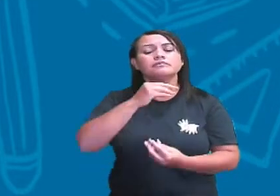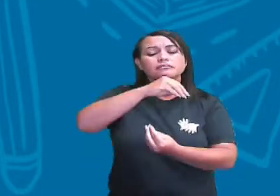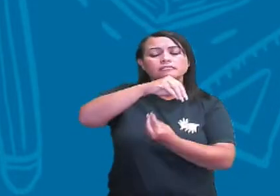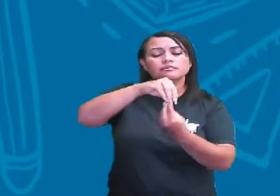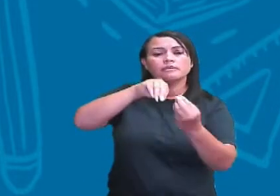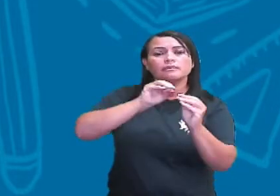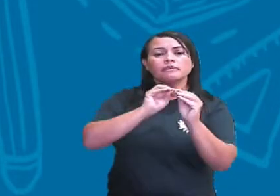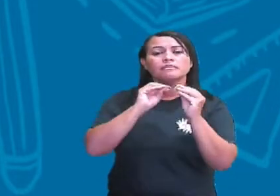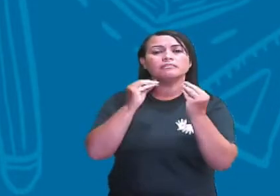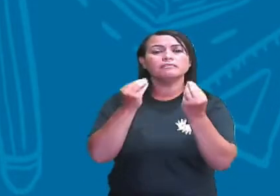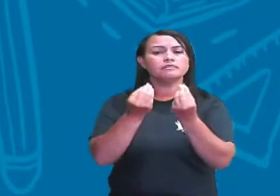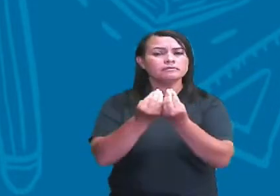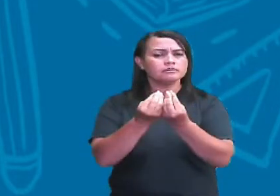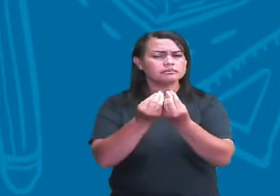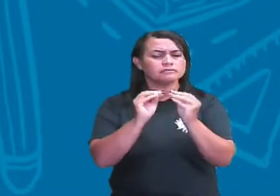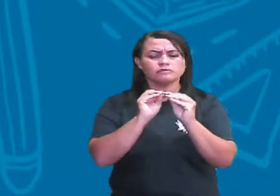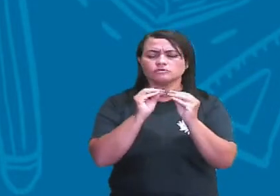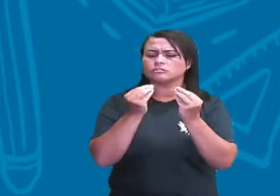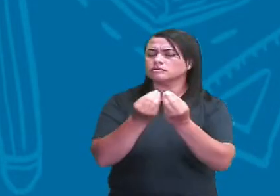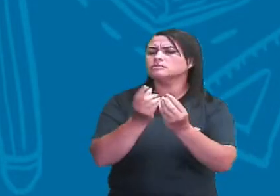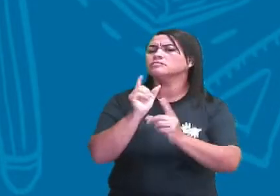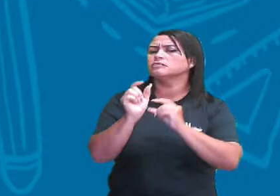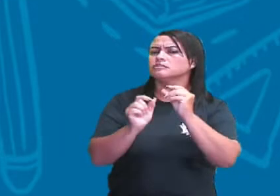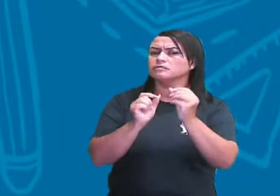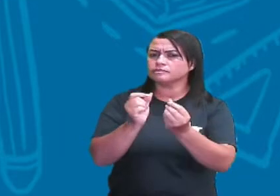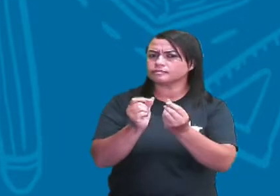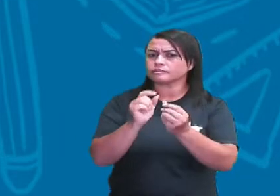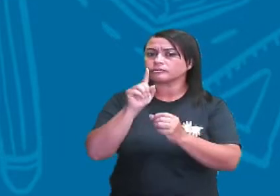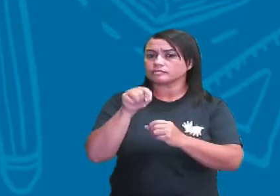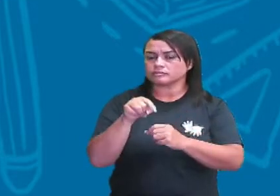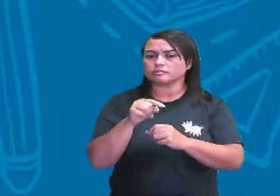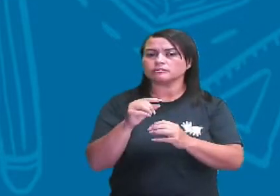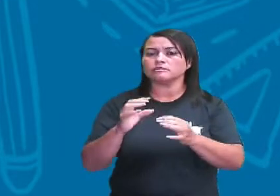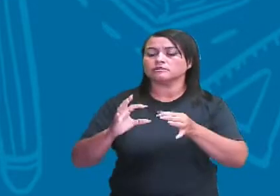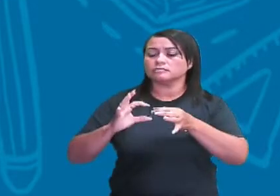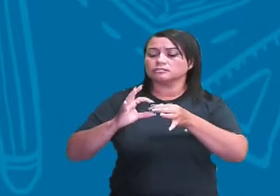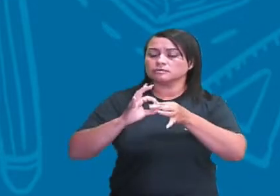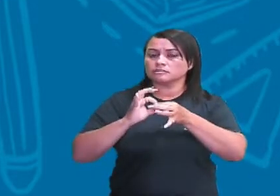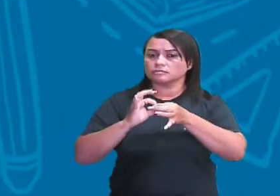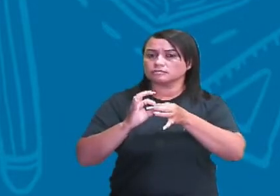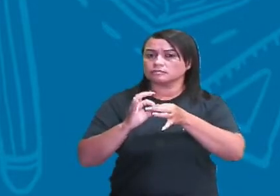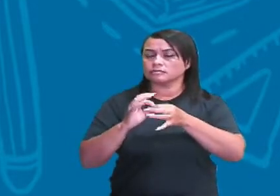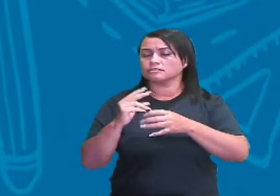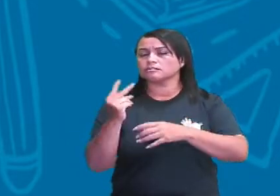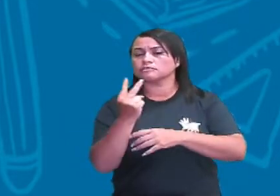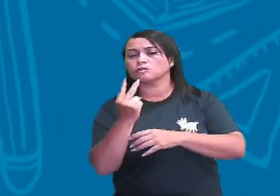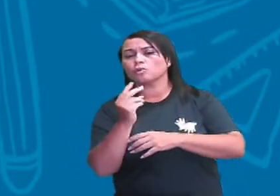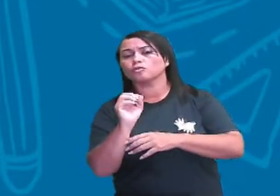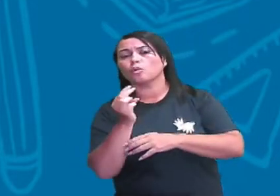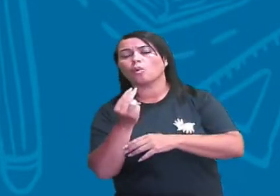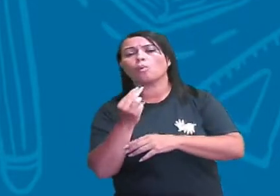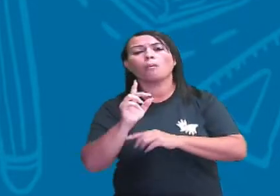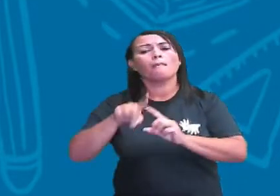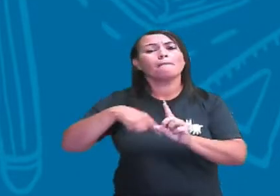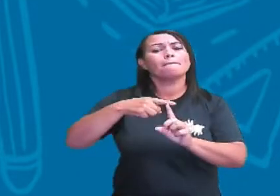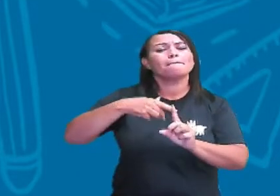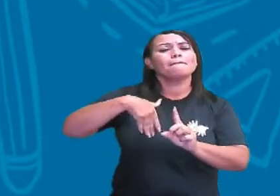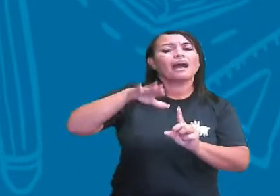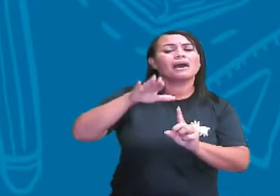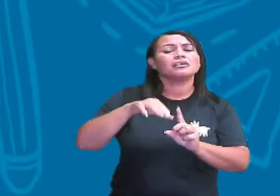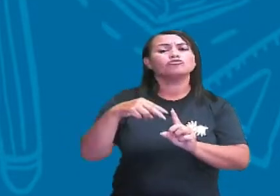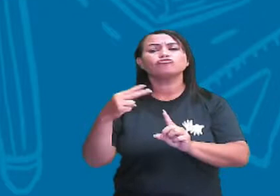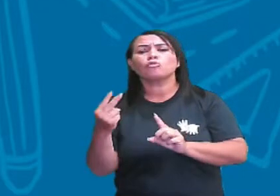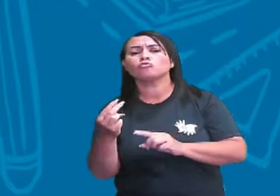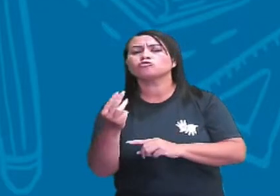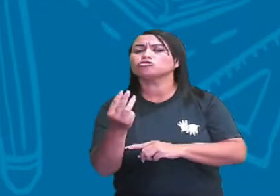substância? Uma substância, pessoal, nada mais é do que a união de dois ou mais átomos. E elas podem